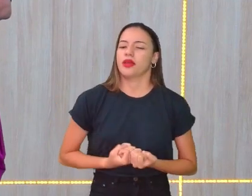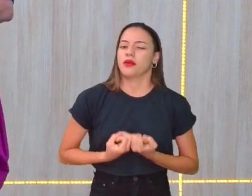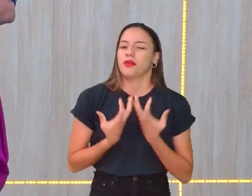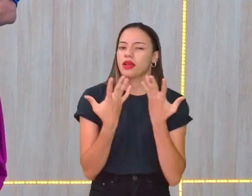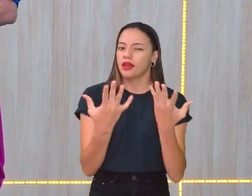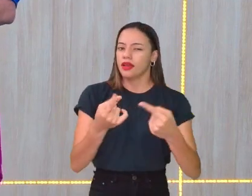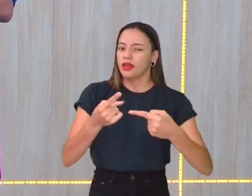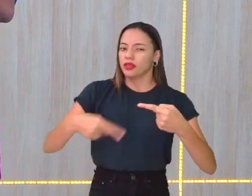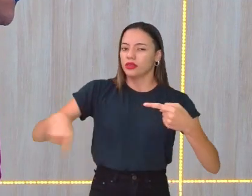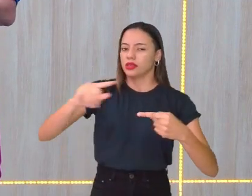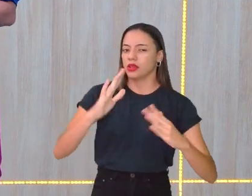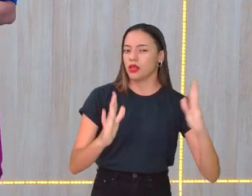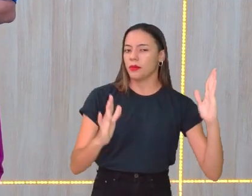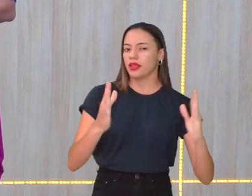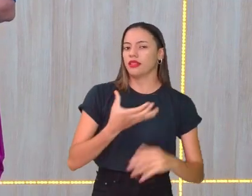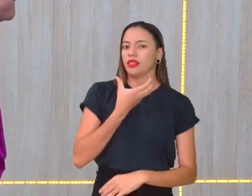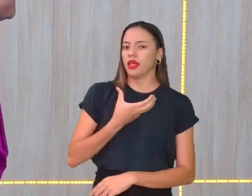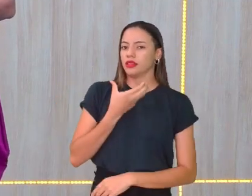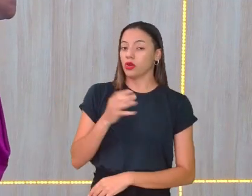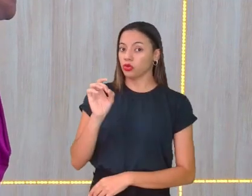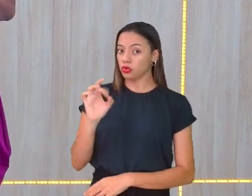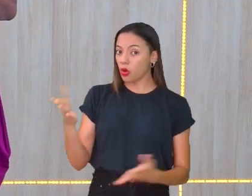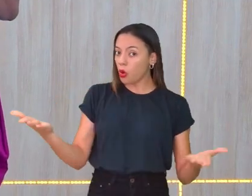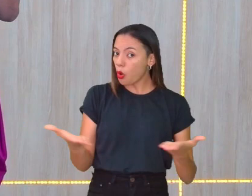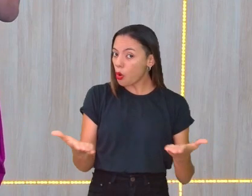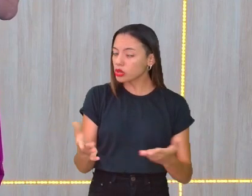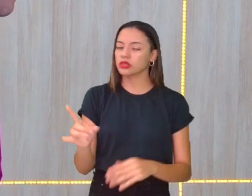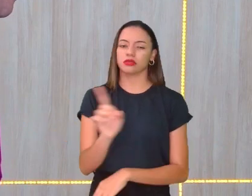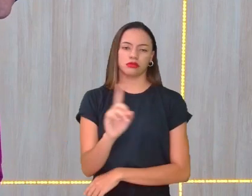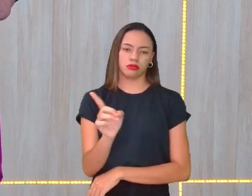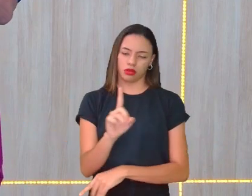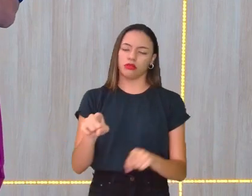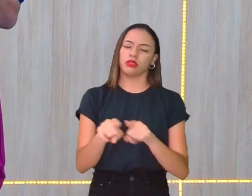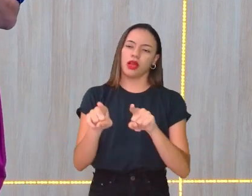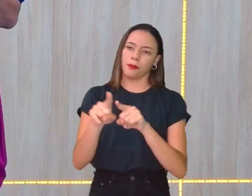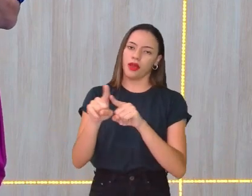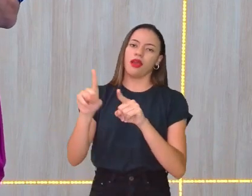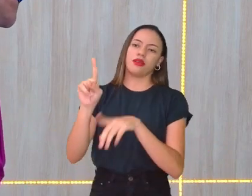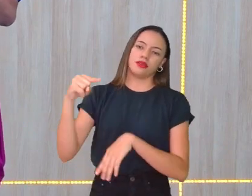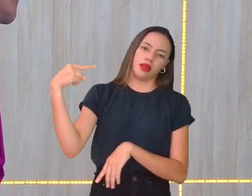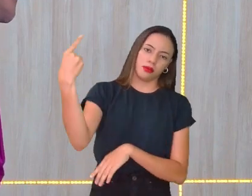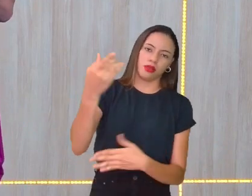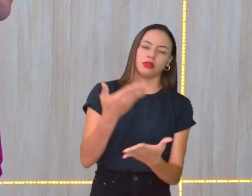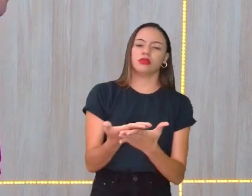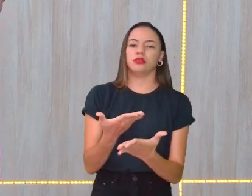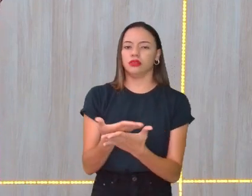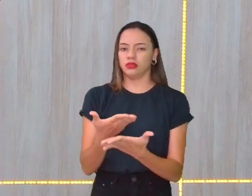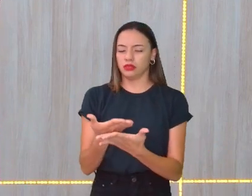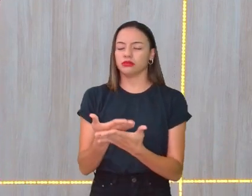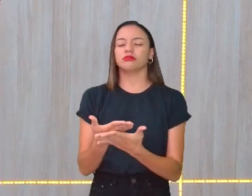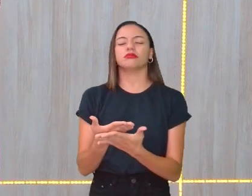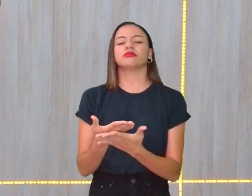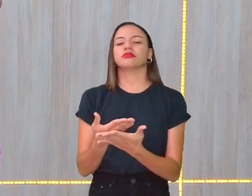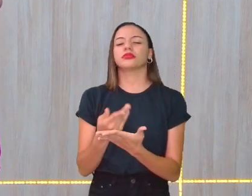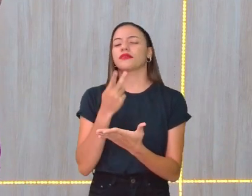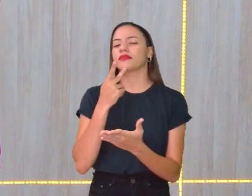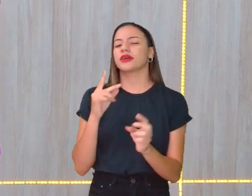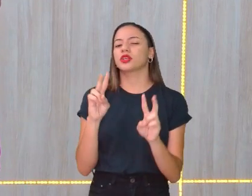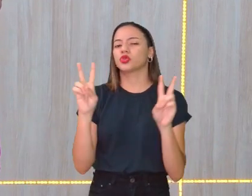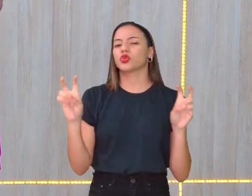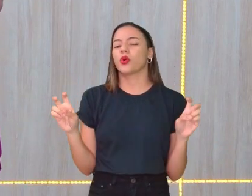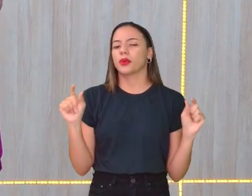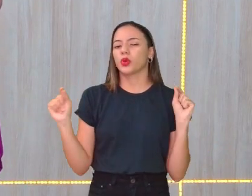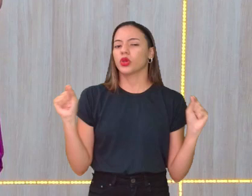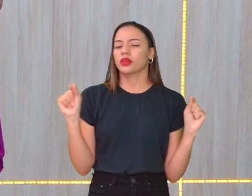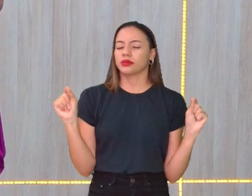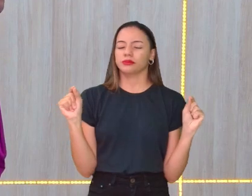ciclo natalino, não só hoje, na aula de hoje, mas também na próxima aula. Na próxima aula a gente vai